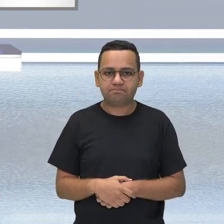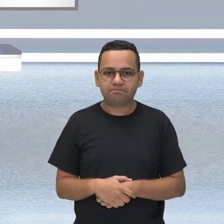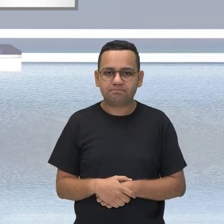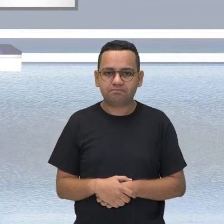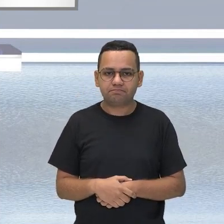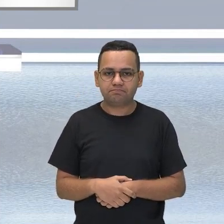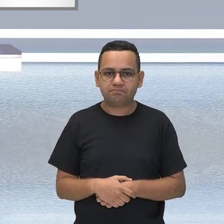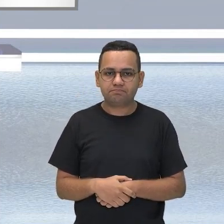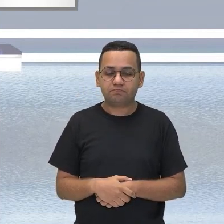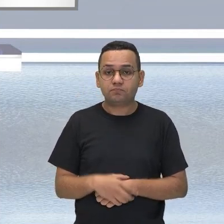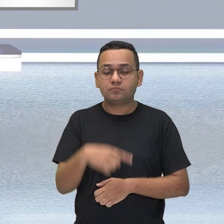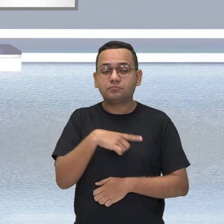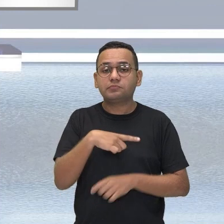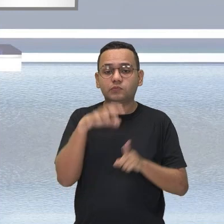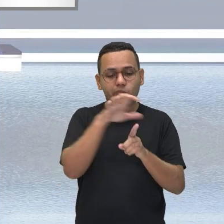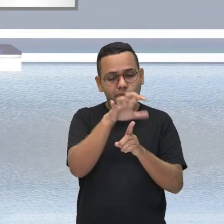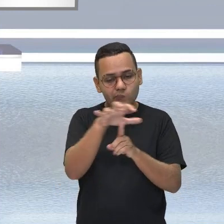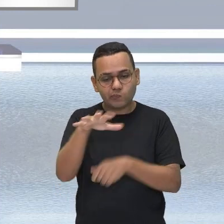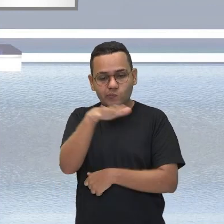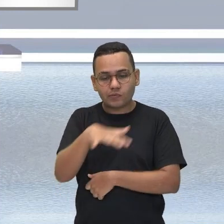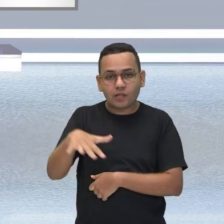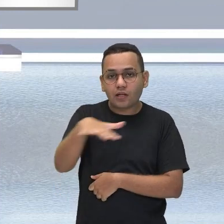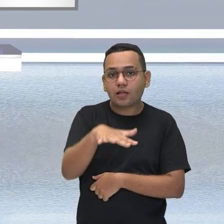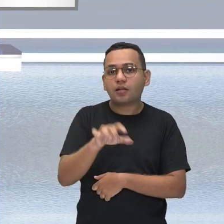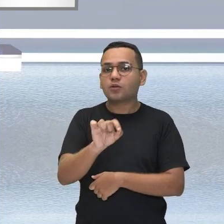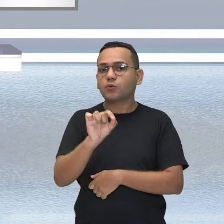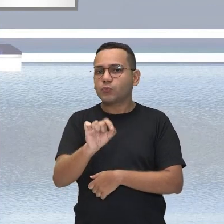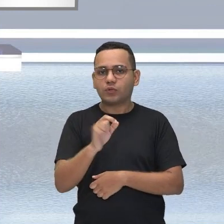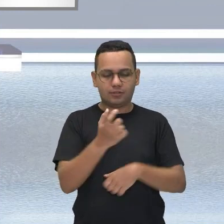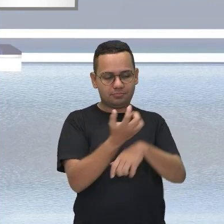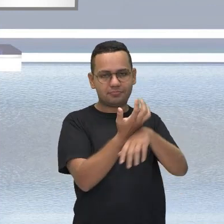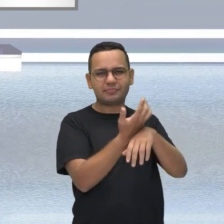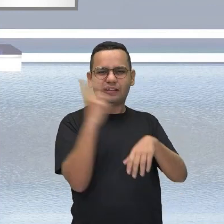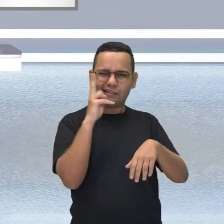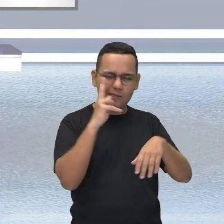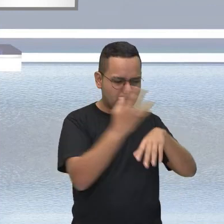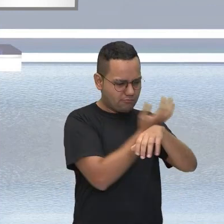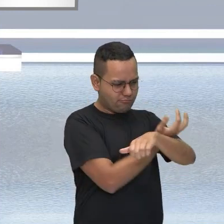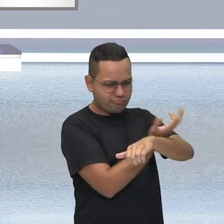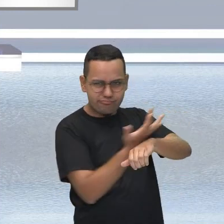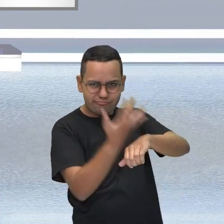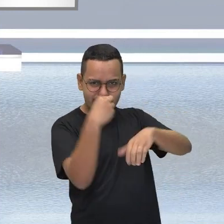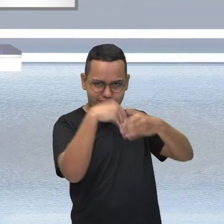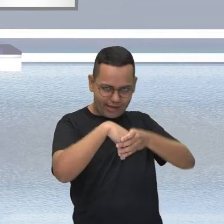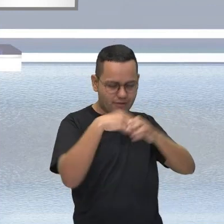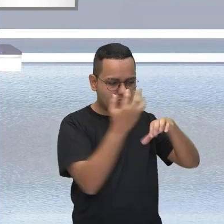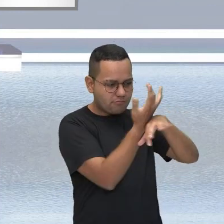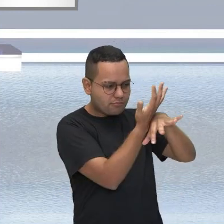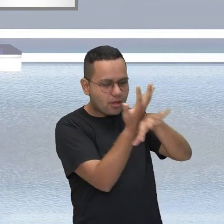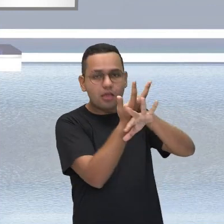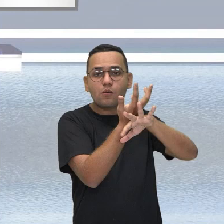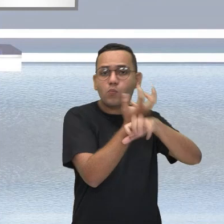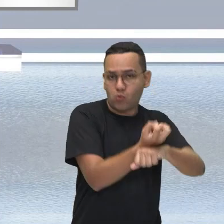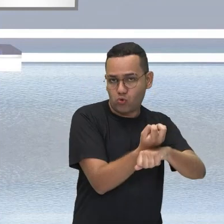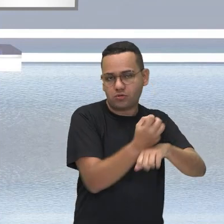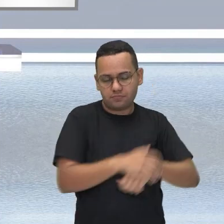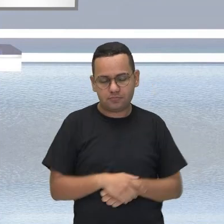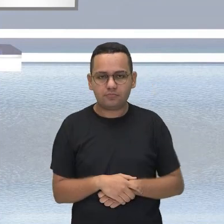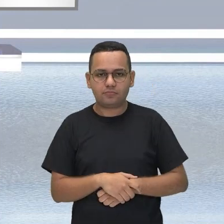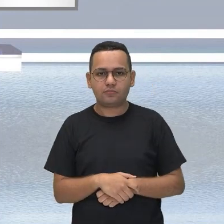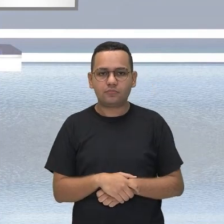está interferindo diretamente na morte dos corais, na natureza. Porque o homem ele vem de uma